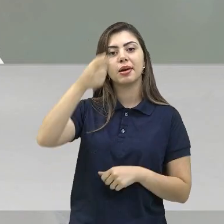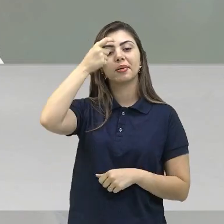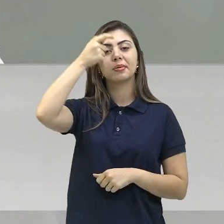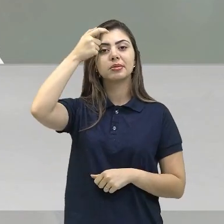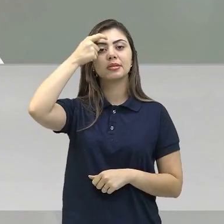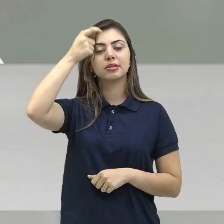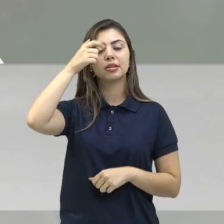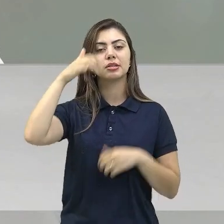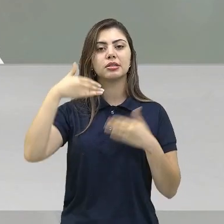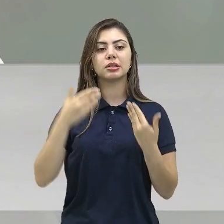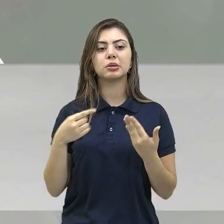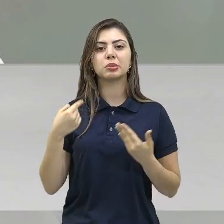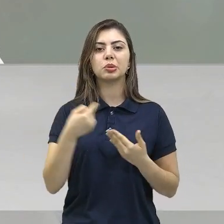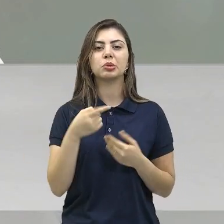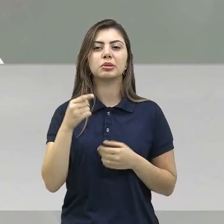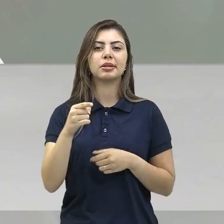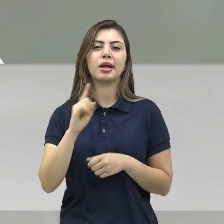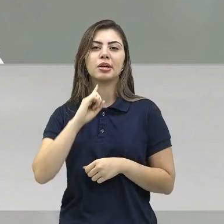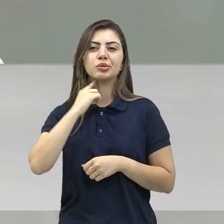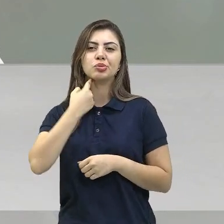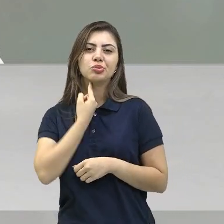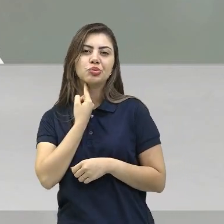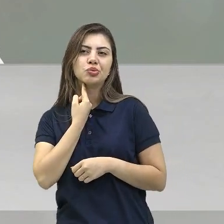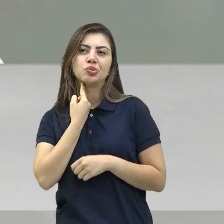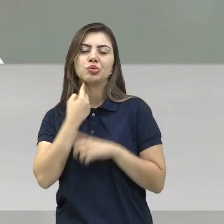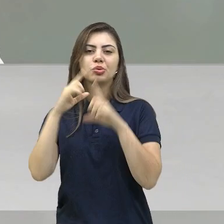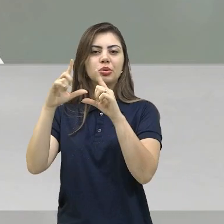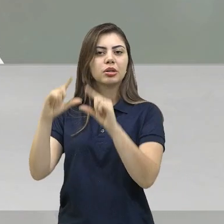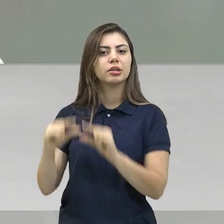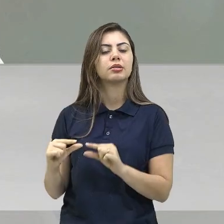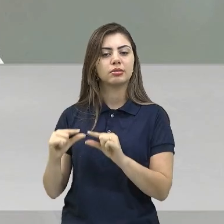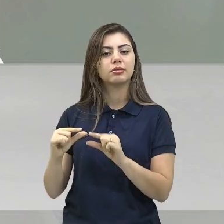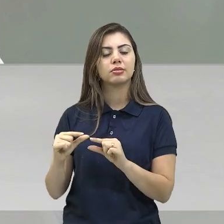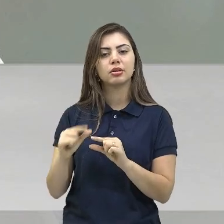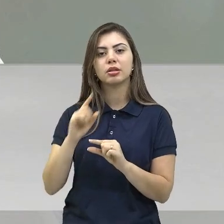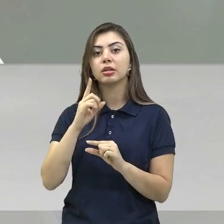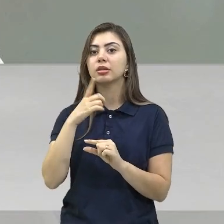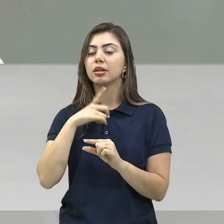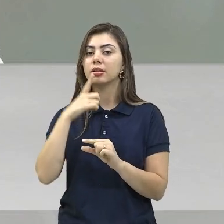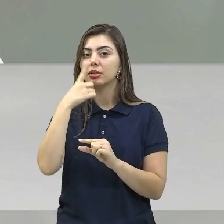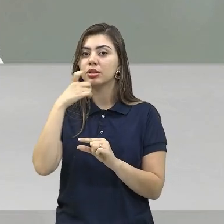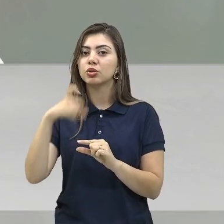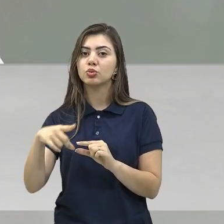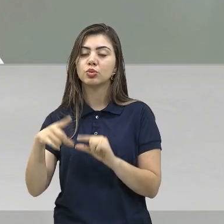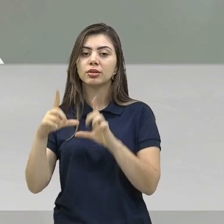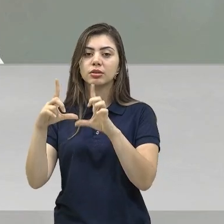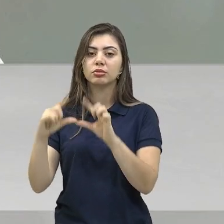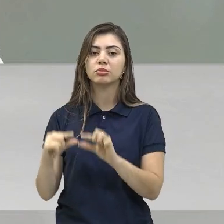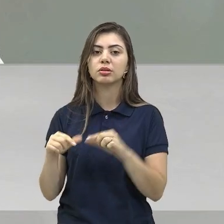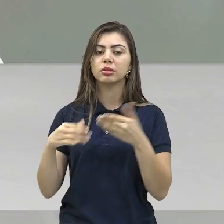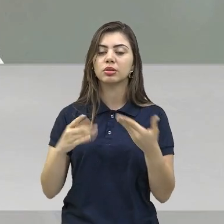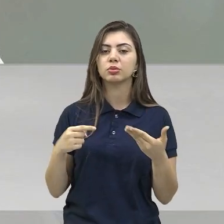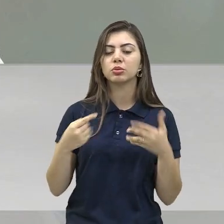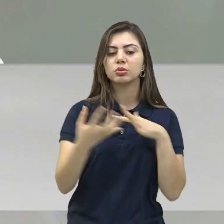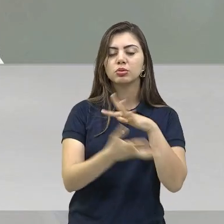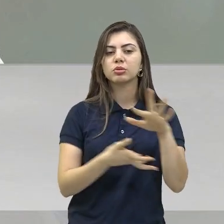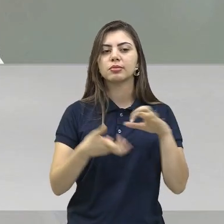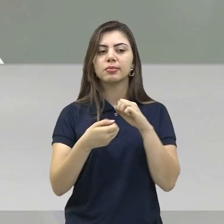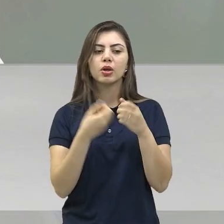reduzir a produção de resíduos. Além disso, a sustentabilidade ela incentiva a busca por